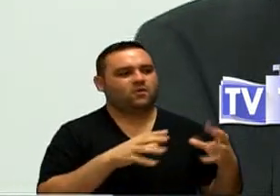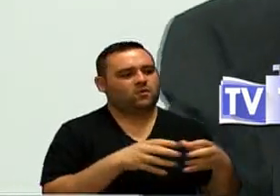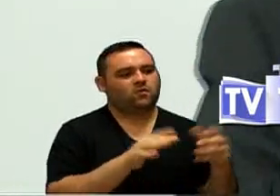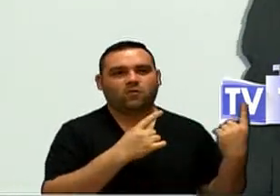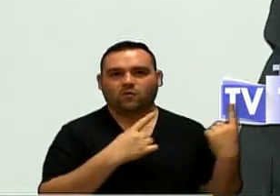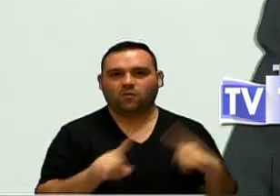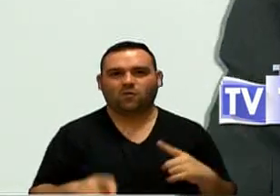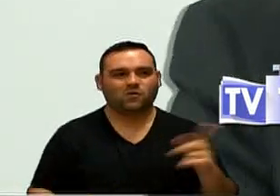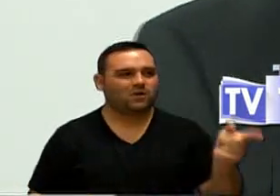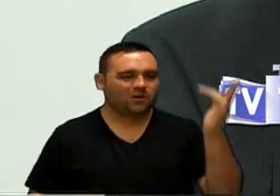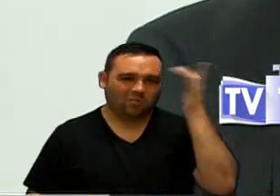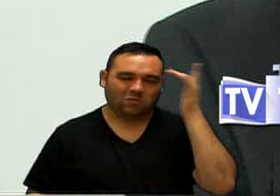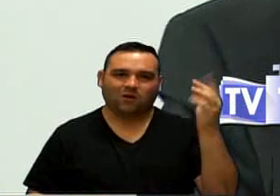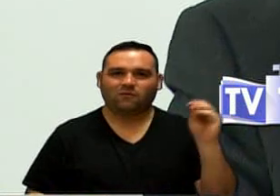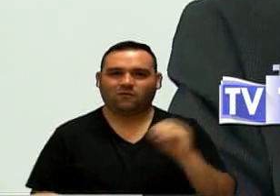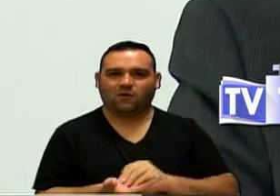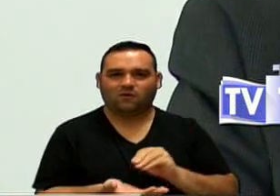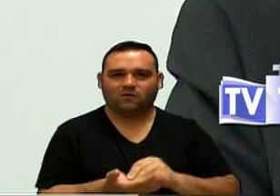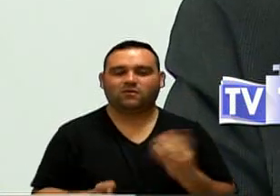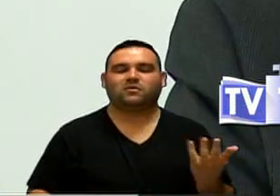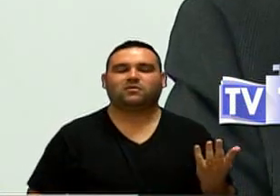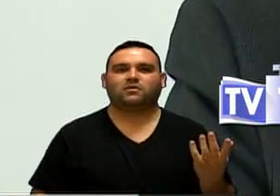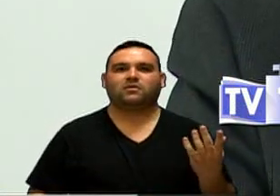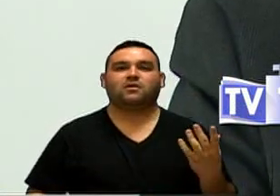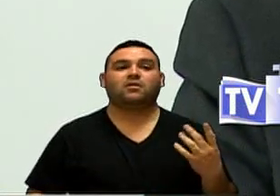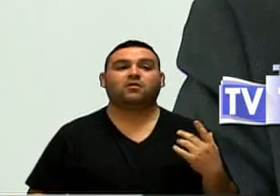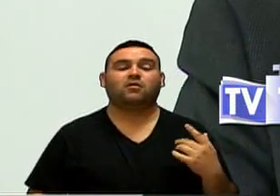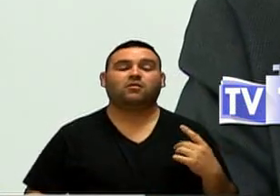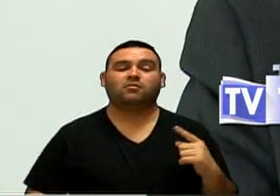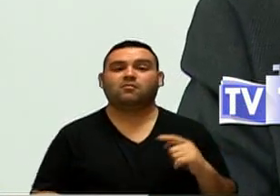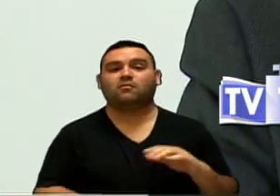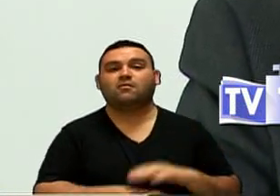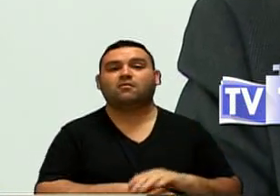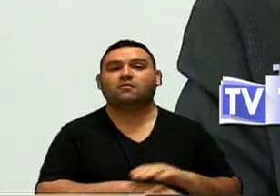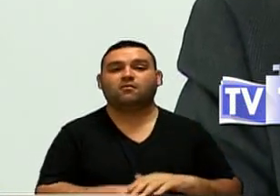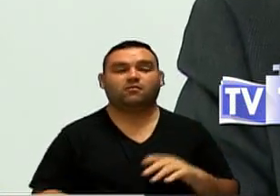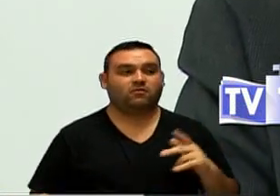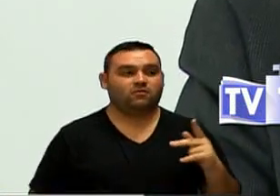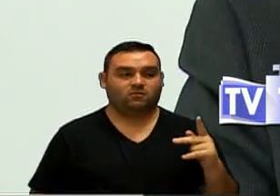oposição irresponsável que faz...